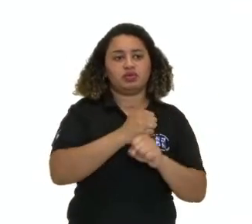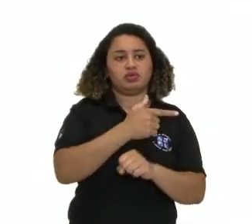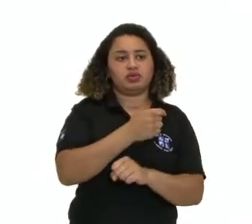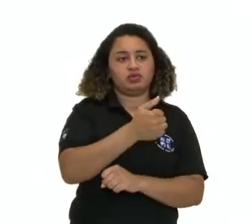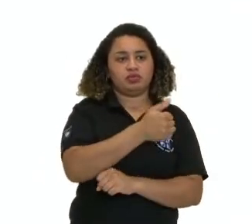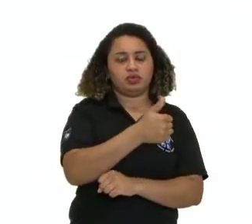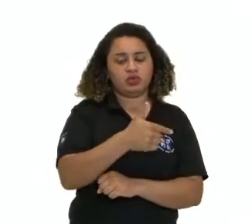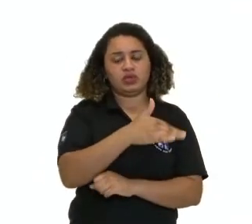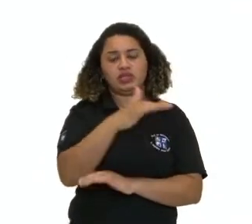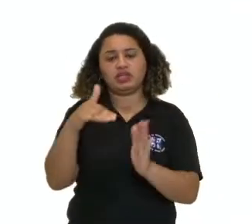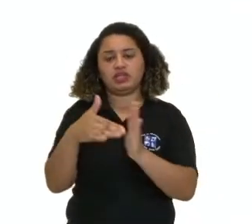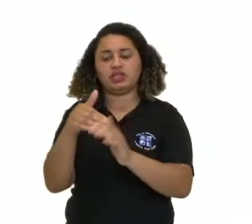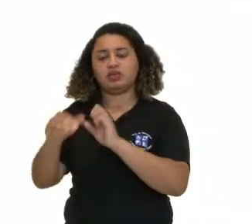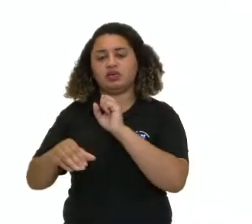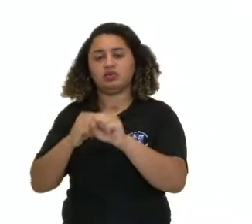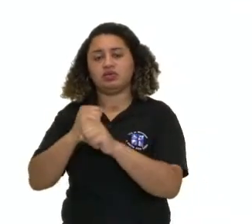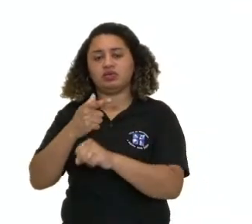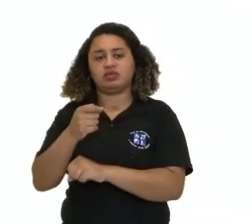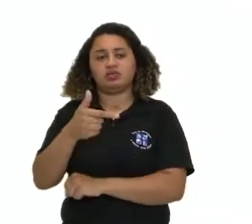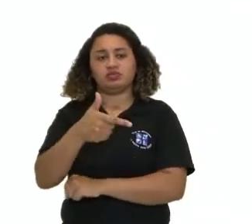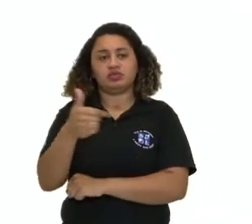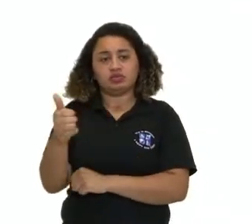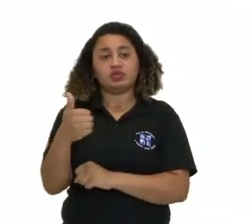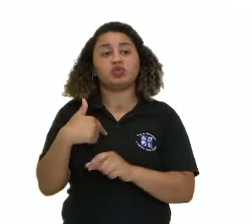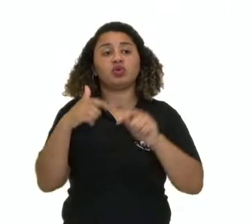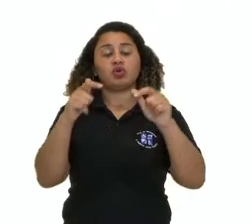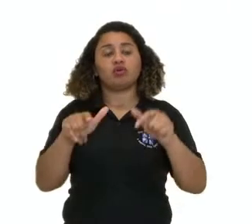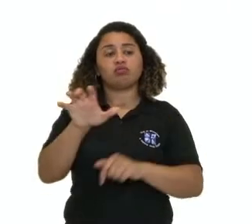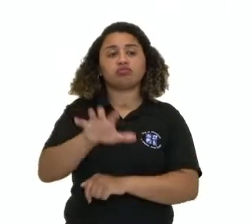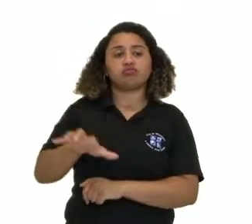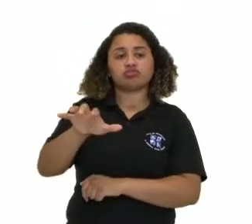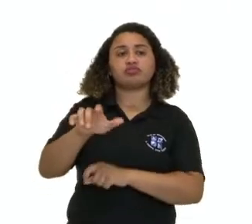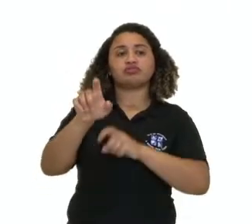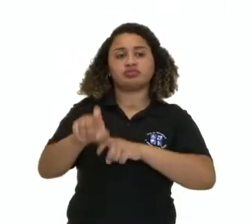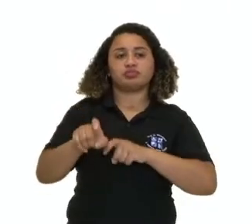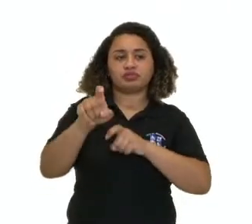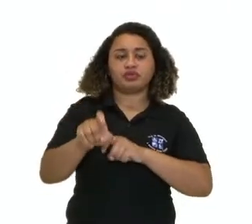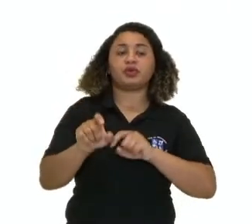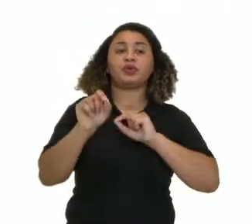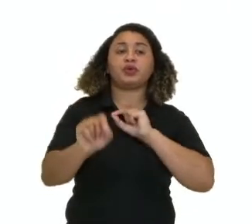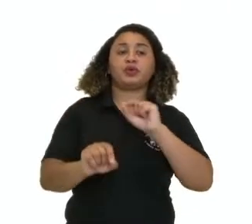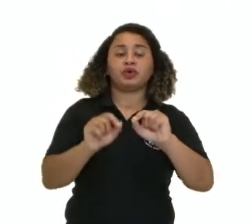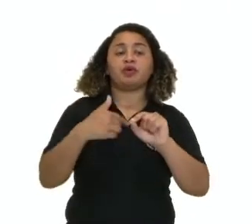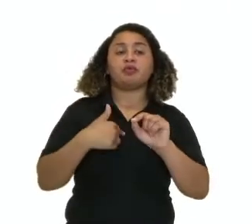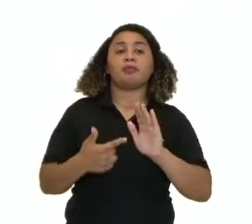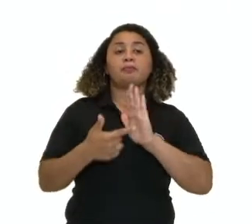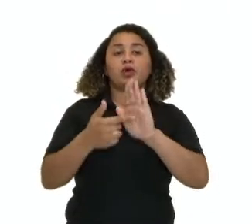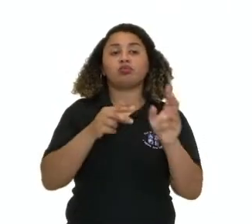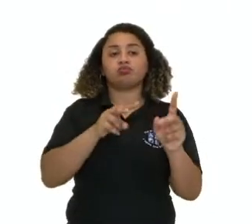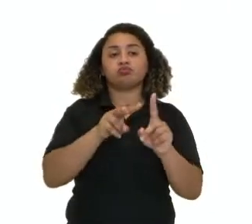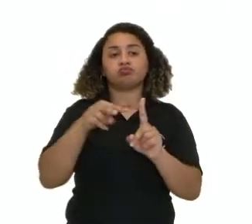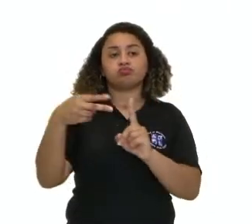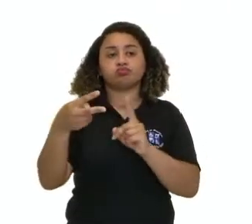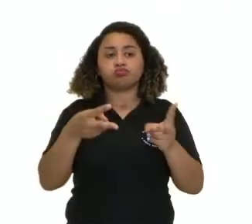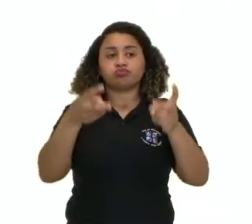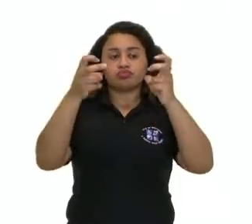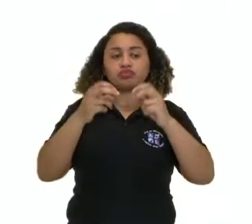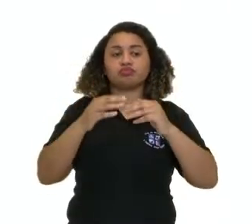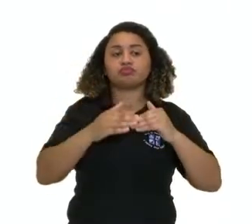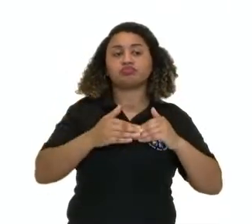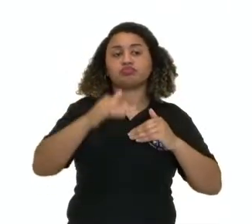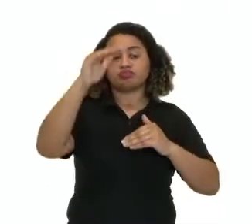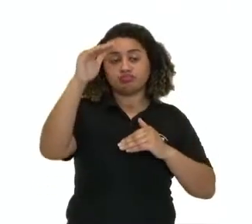a 2021 em uma determinada região produtora apontam para uma perspectiva de